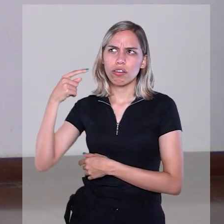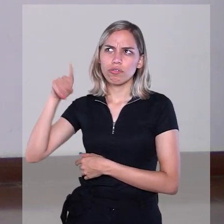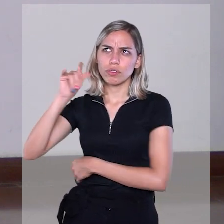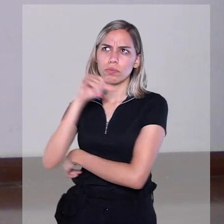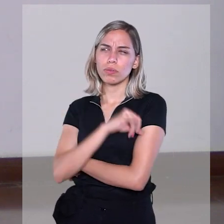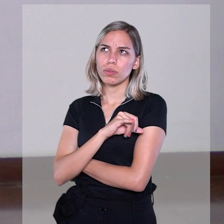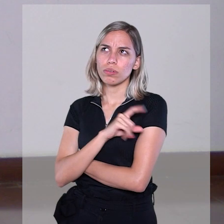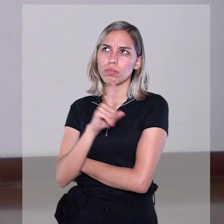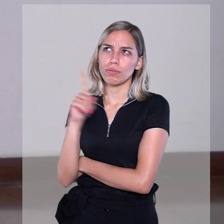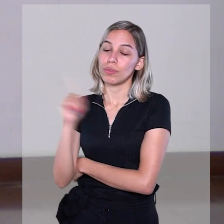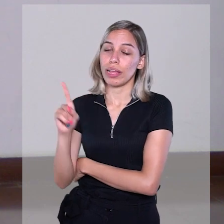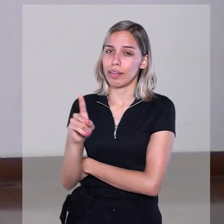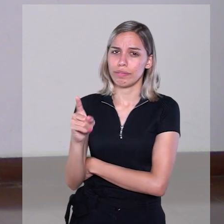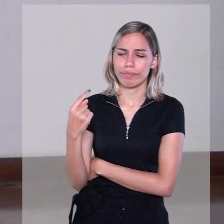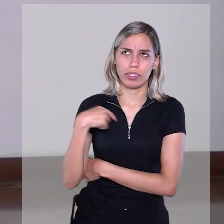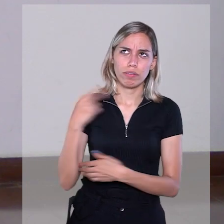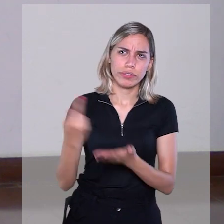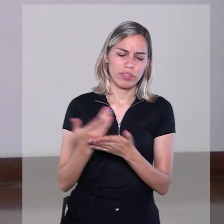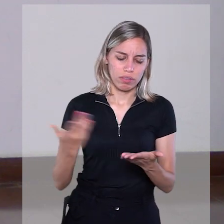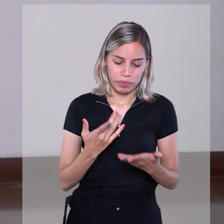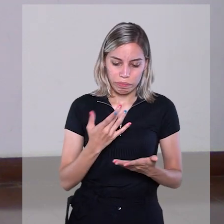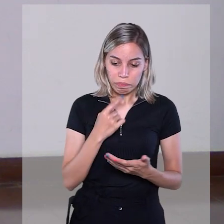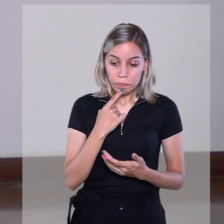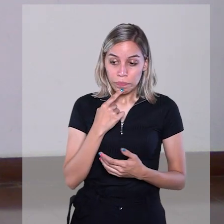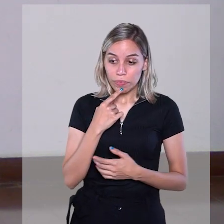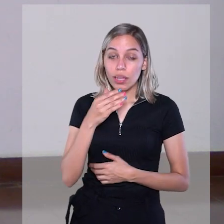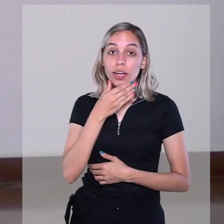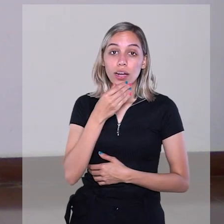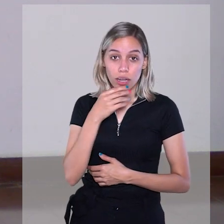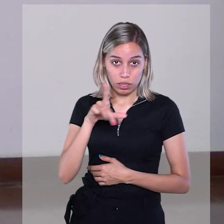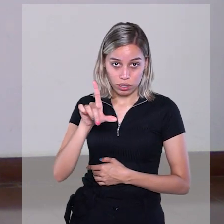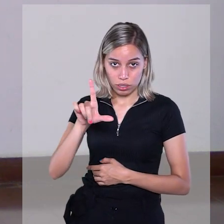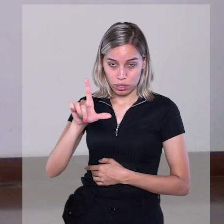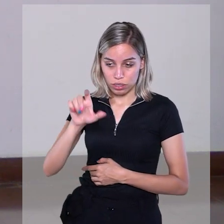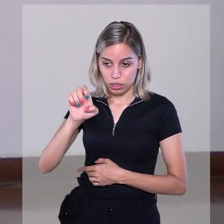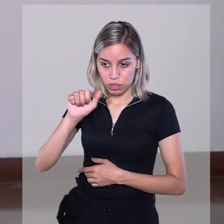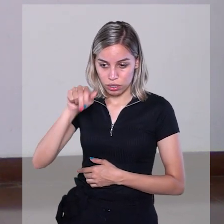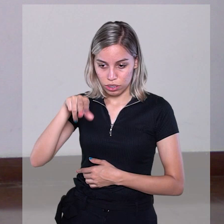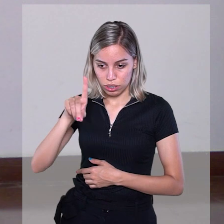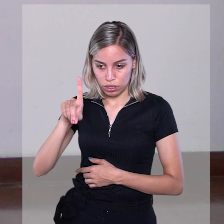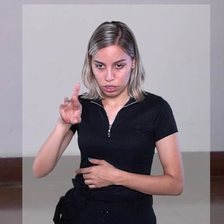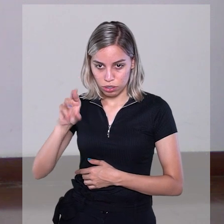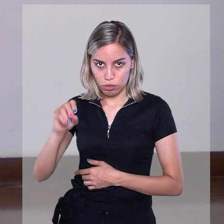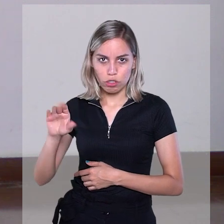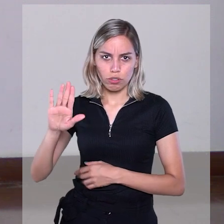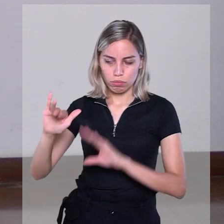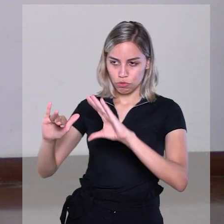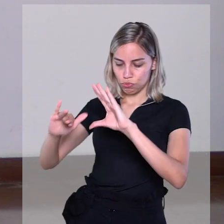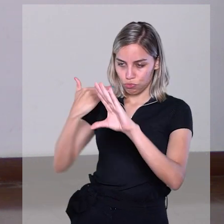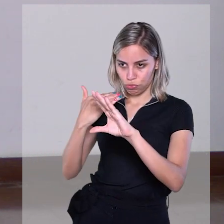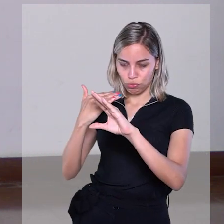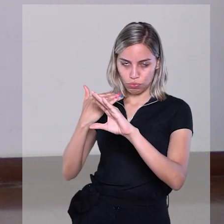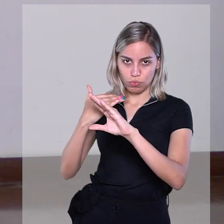me mandado a foto com a capa do livro, que chegou para ele na véspera. Eu fui fazer a minha caminhada